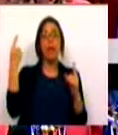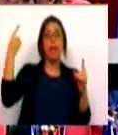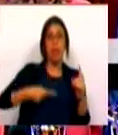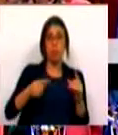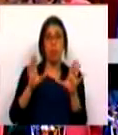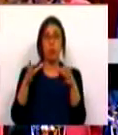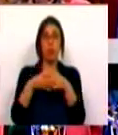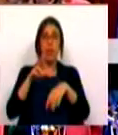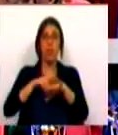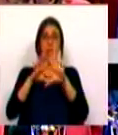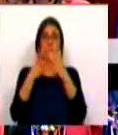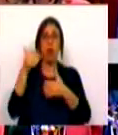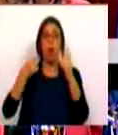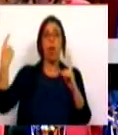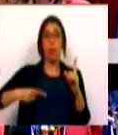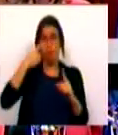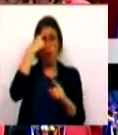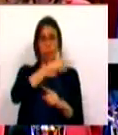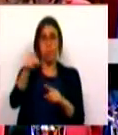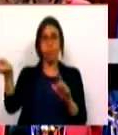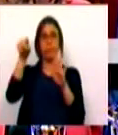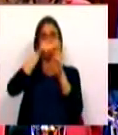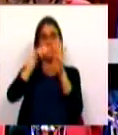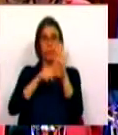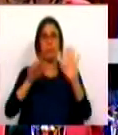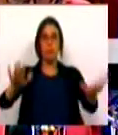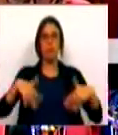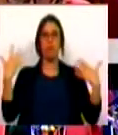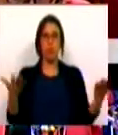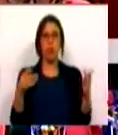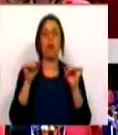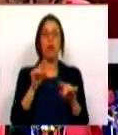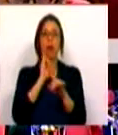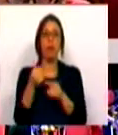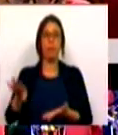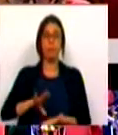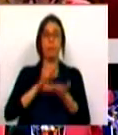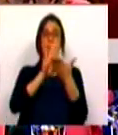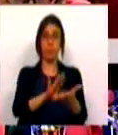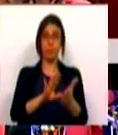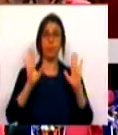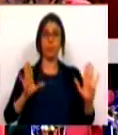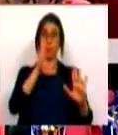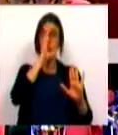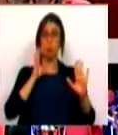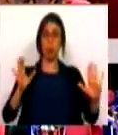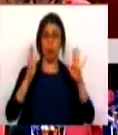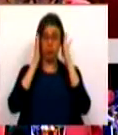pela Direção-Geral da Concorrência para que fosse permitida essa capitalização por parte do